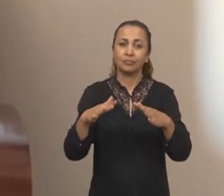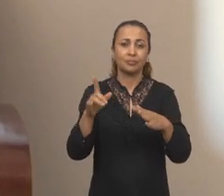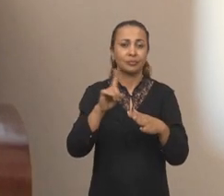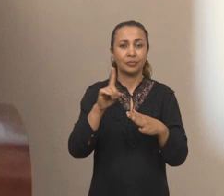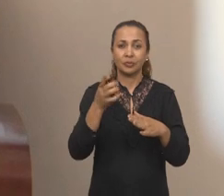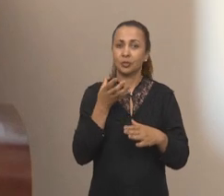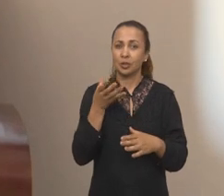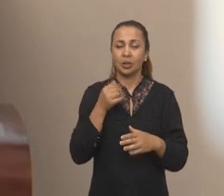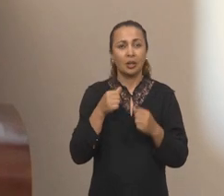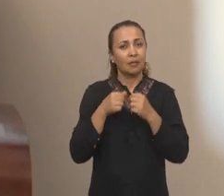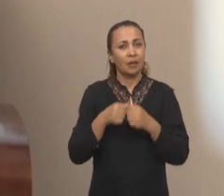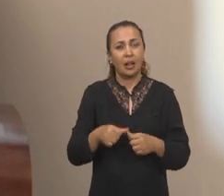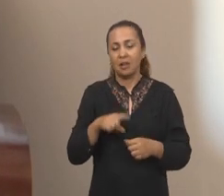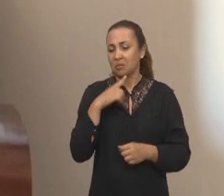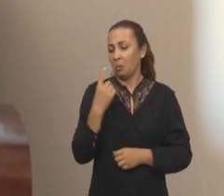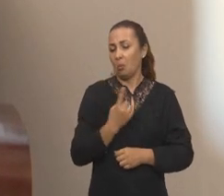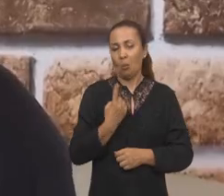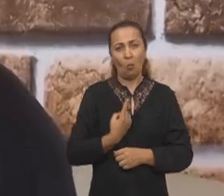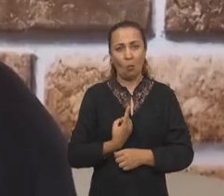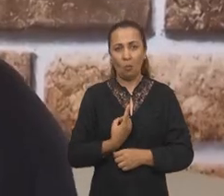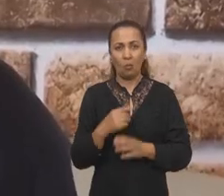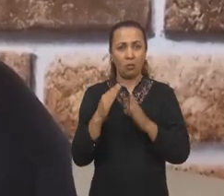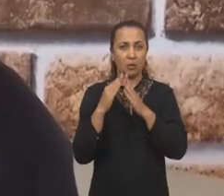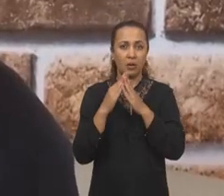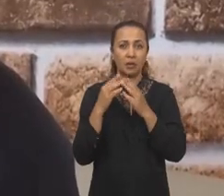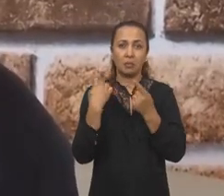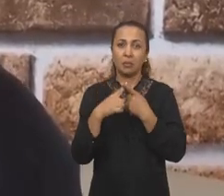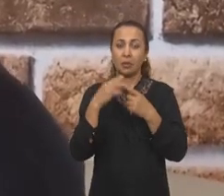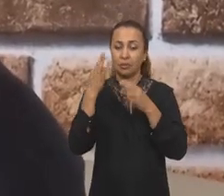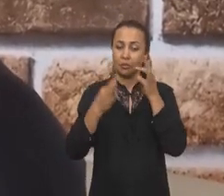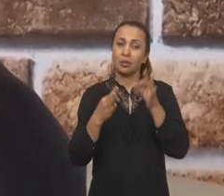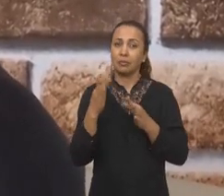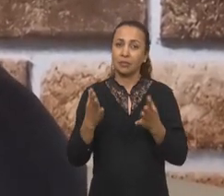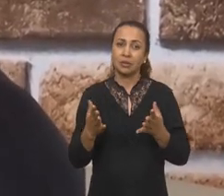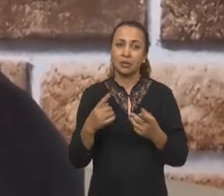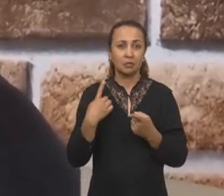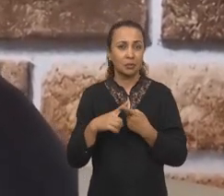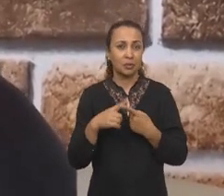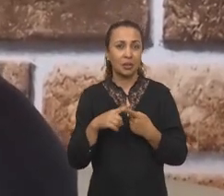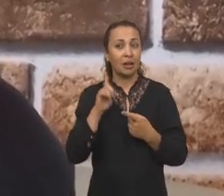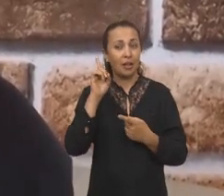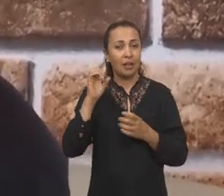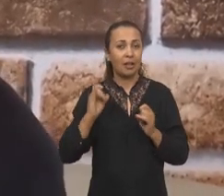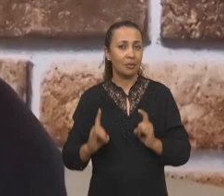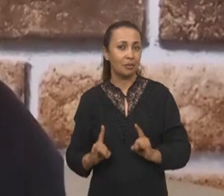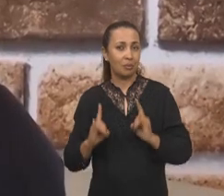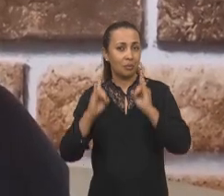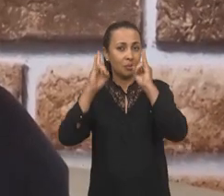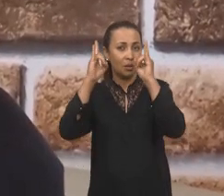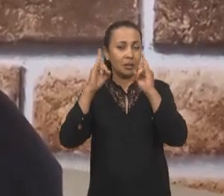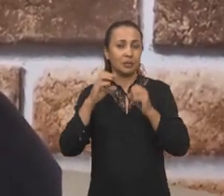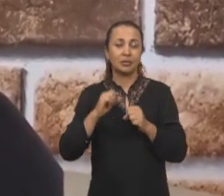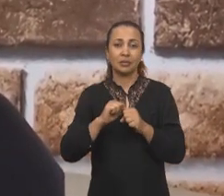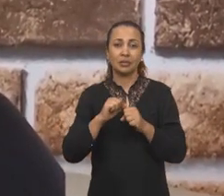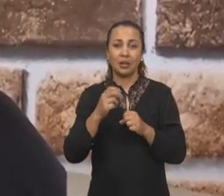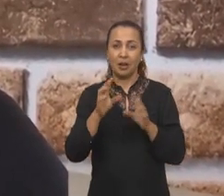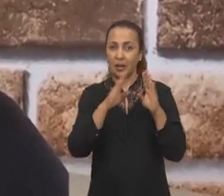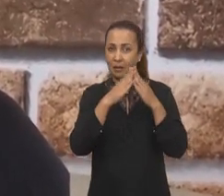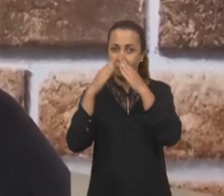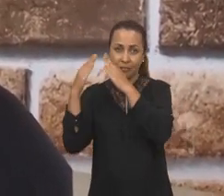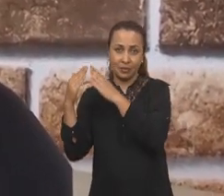ela não queria que eu ficasse sozinha em casa Justamente por isso né porque lá no prédio a vizinha